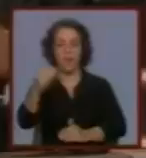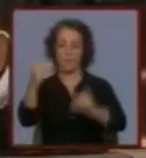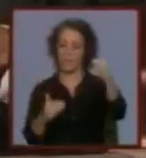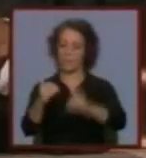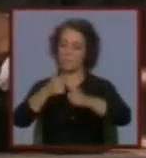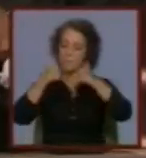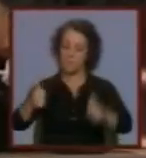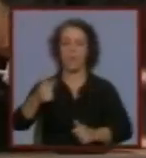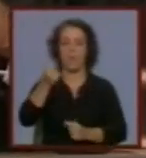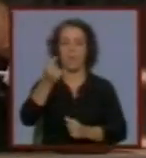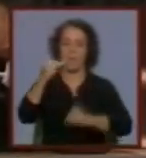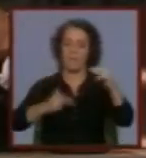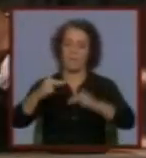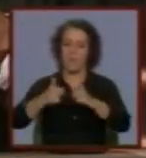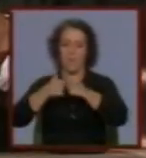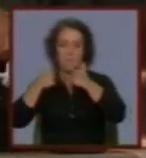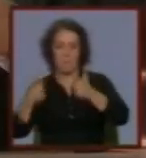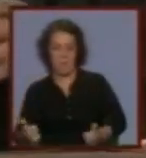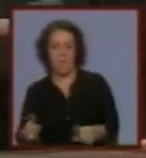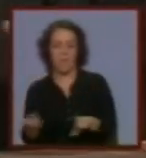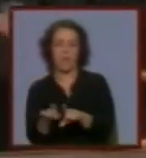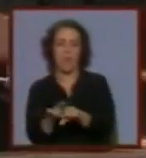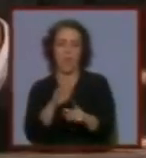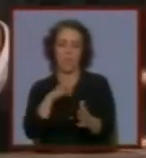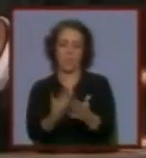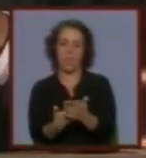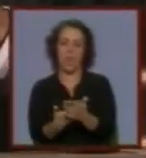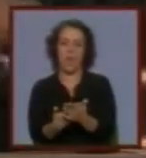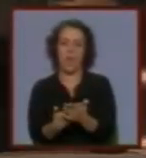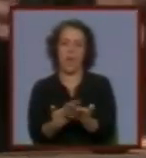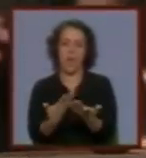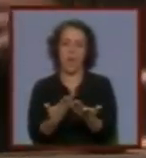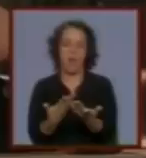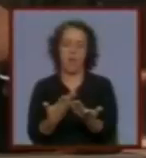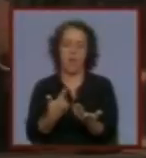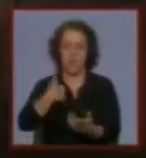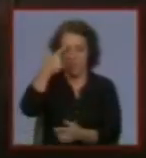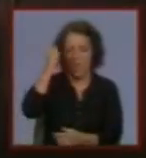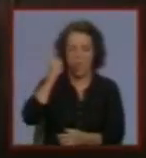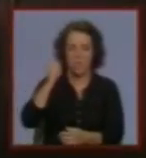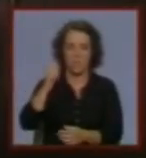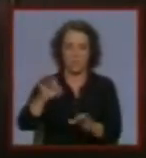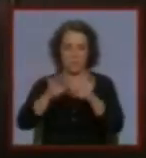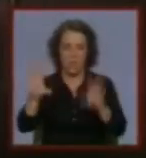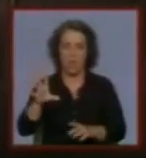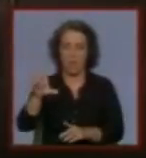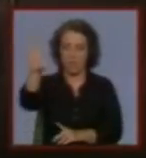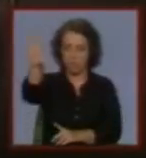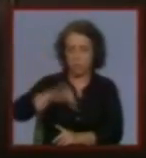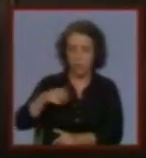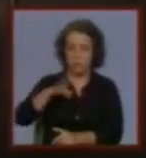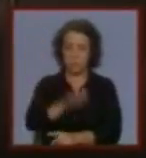das Finanças Públicas para não temos que fazer as medidas Os rivais que tenha sido tomadas hora no país ou noutro país